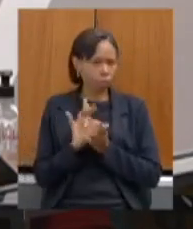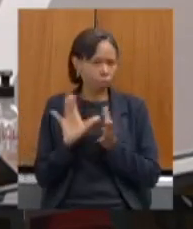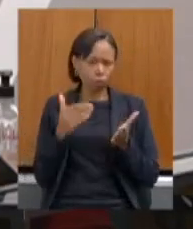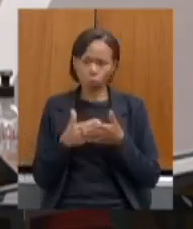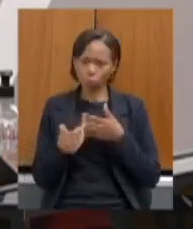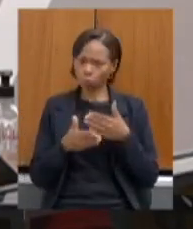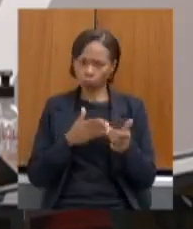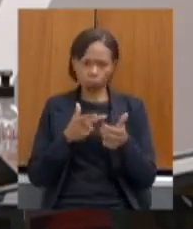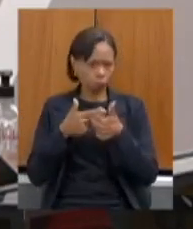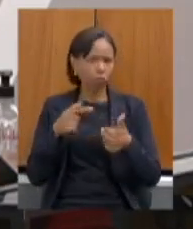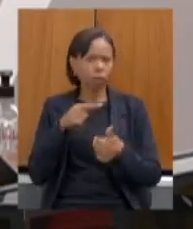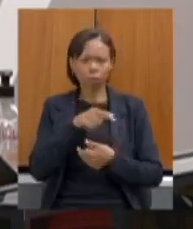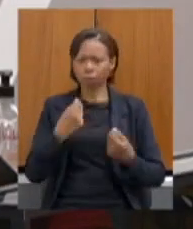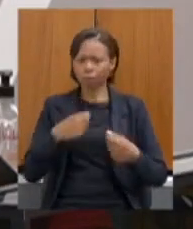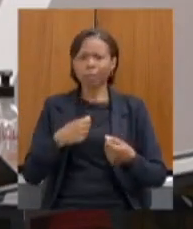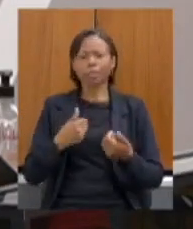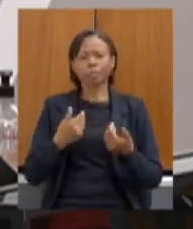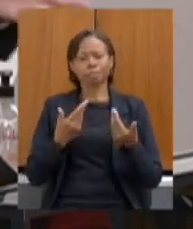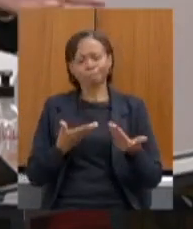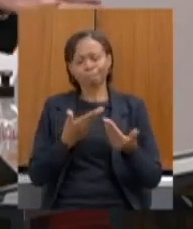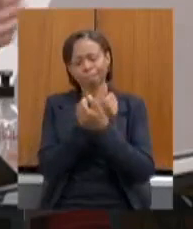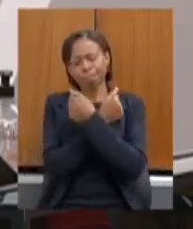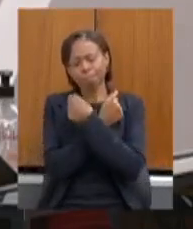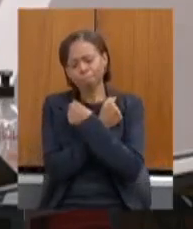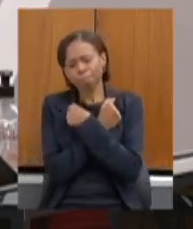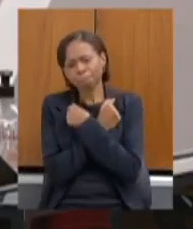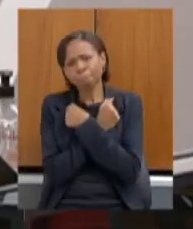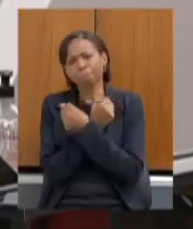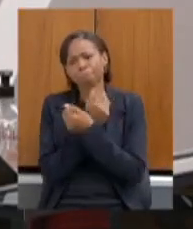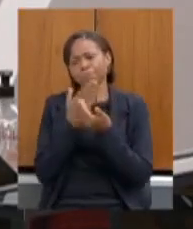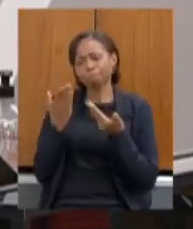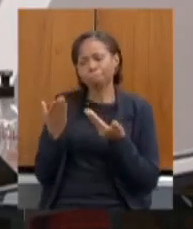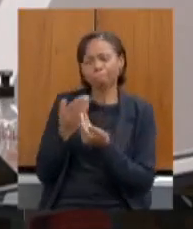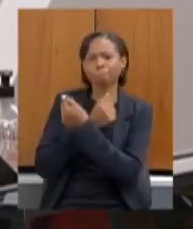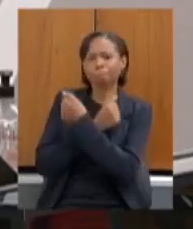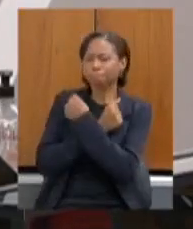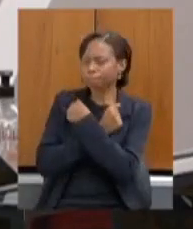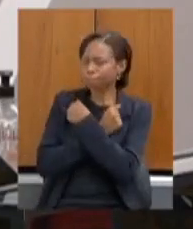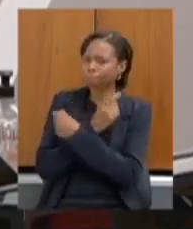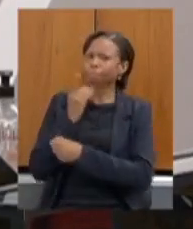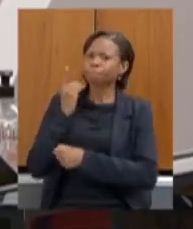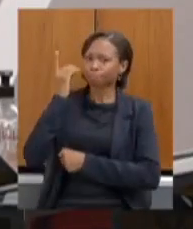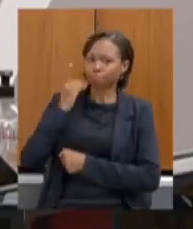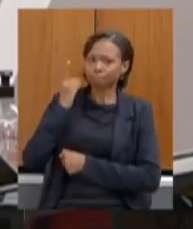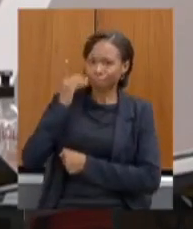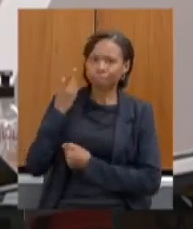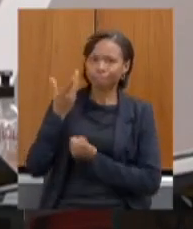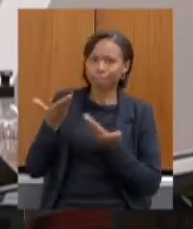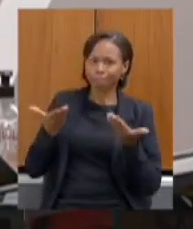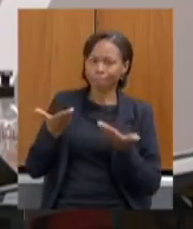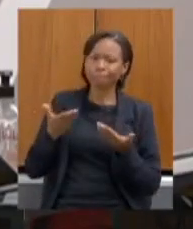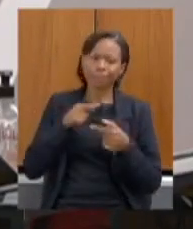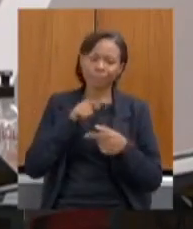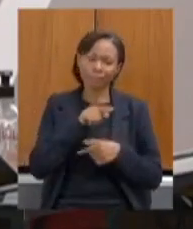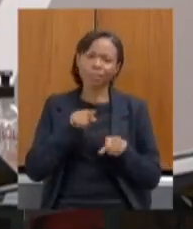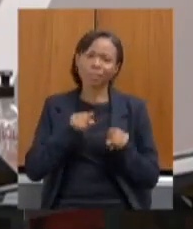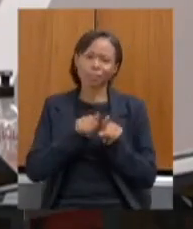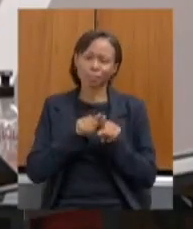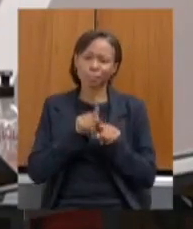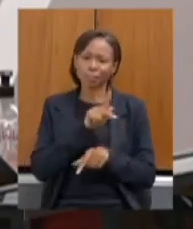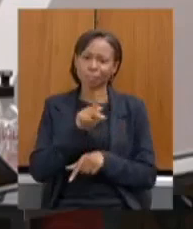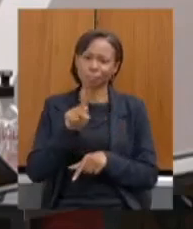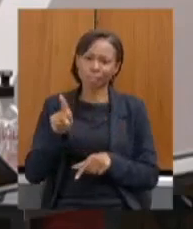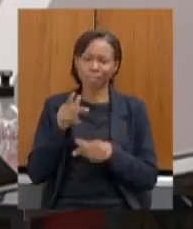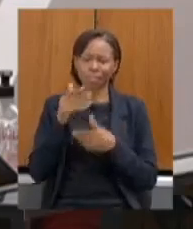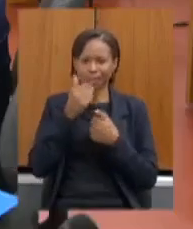precisar e um grande abraço a vocês, colegas aqui parlamentares que estão aqui na tarde de hoje e ao senhor presidente. Um grande abraço e o